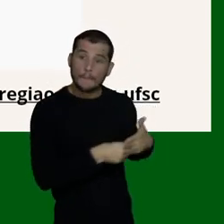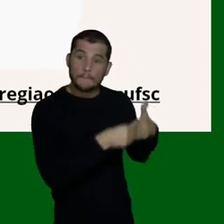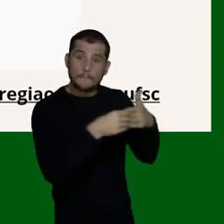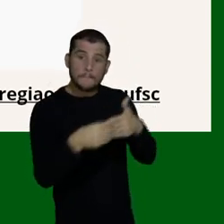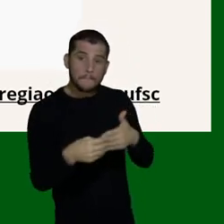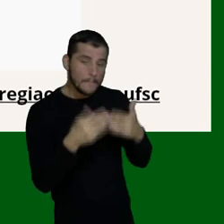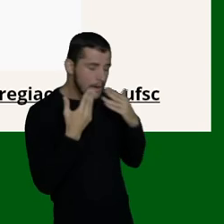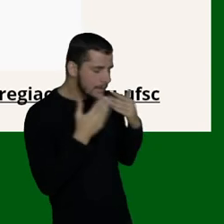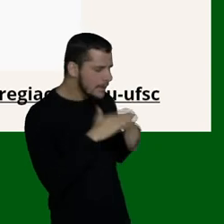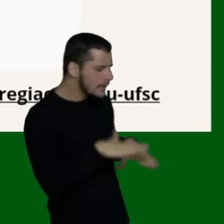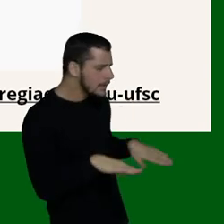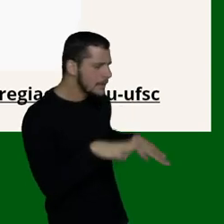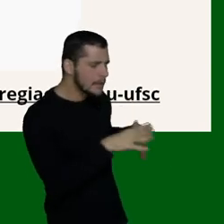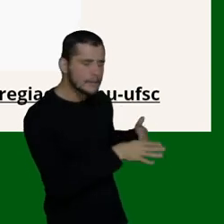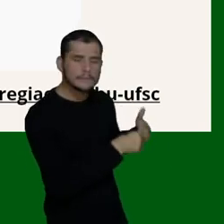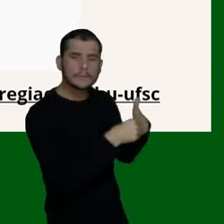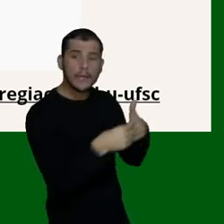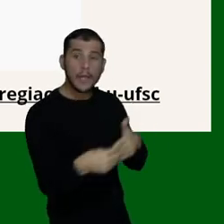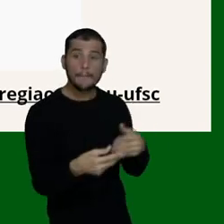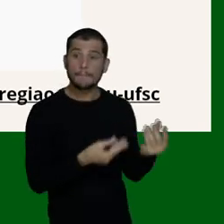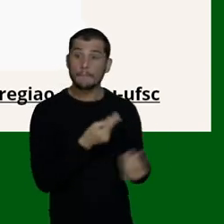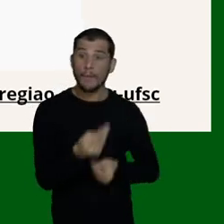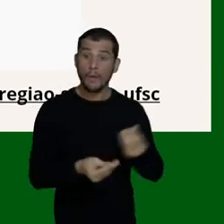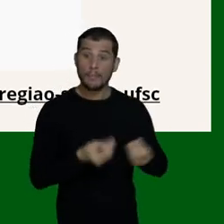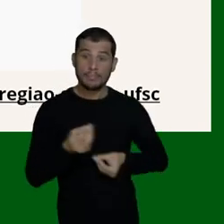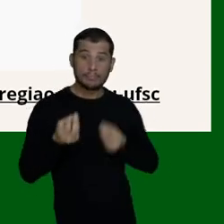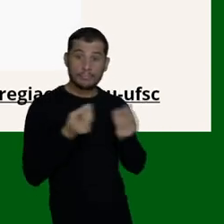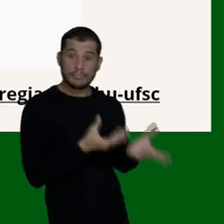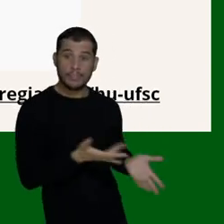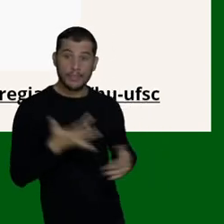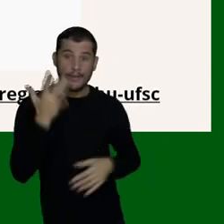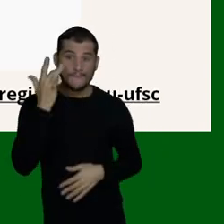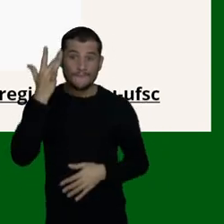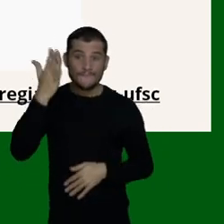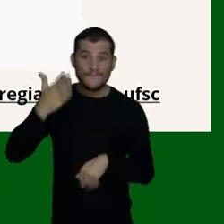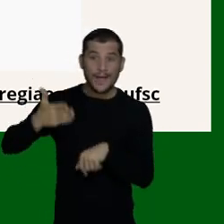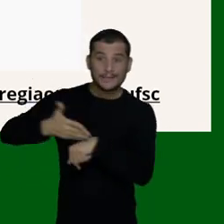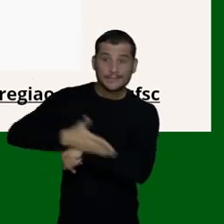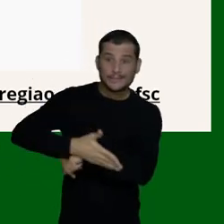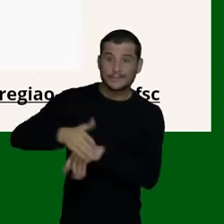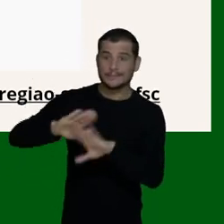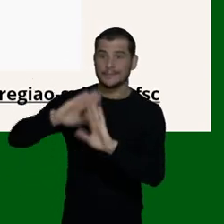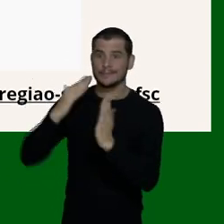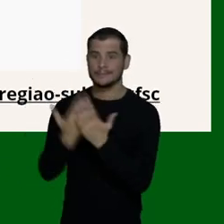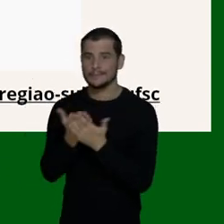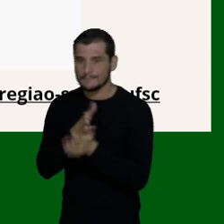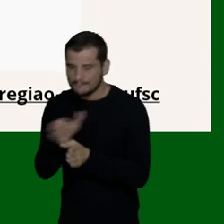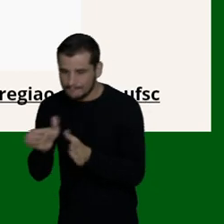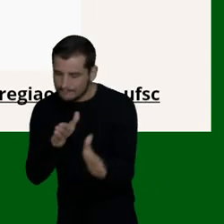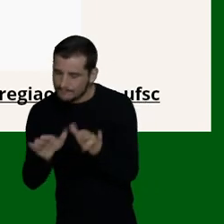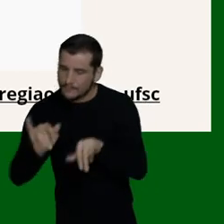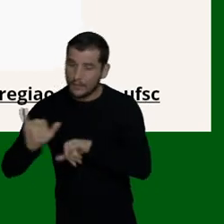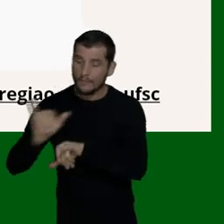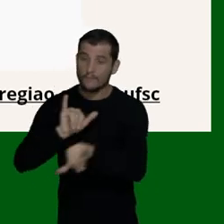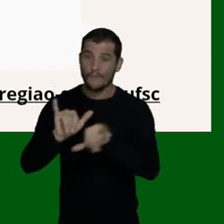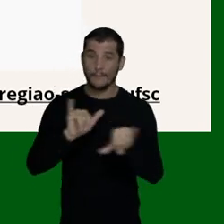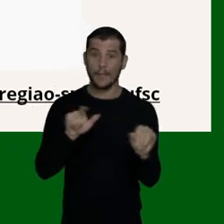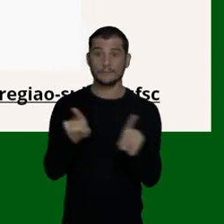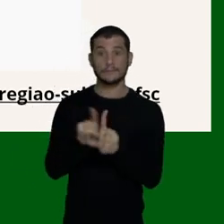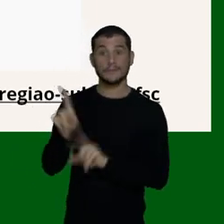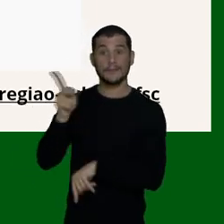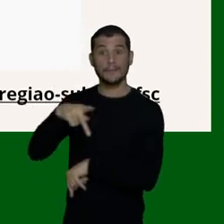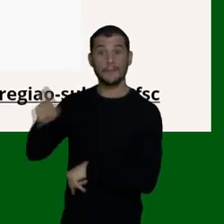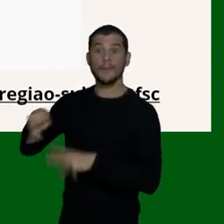tentar facilitar que esse acesso chegue às escolas e aos professores que precisam praram encaminhar para poder